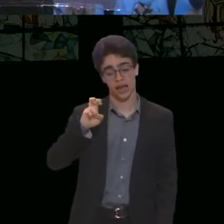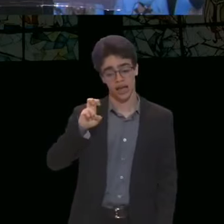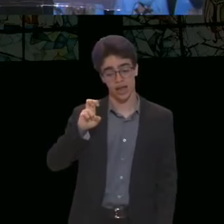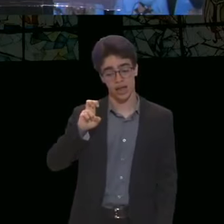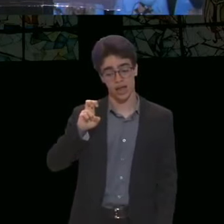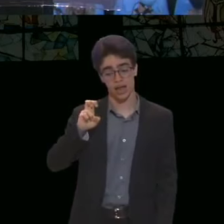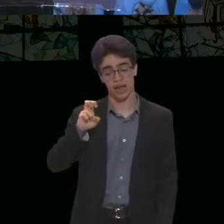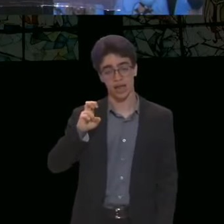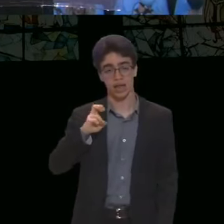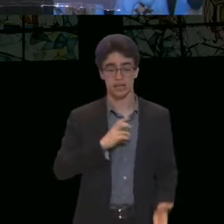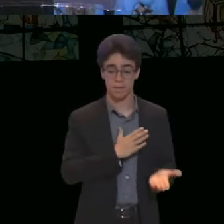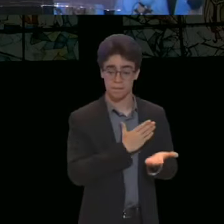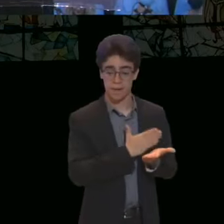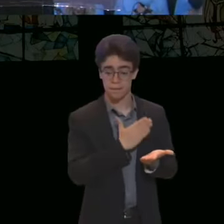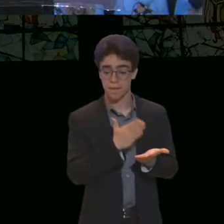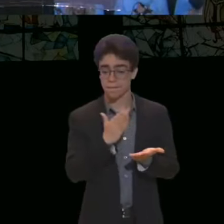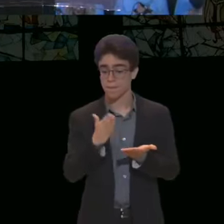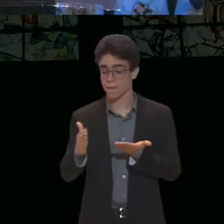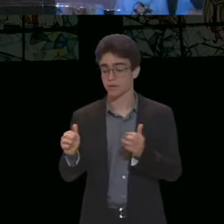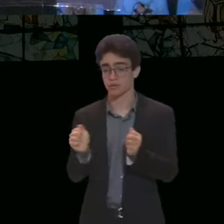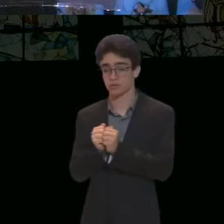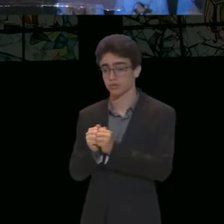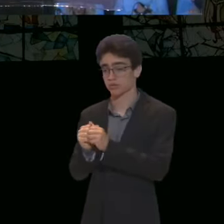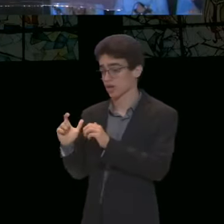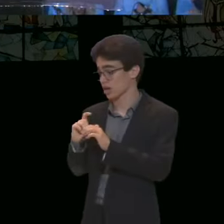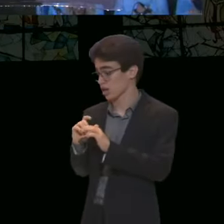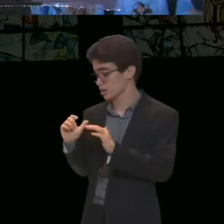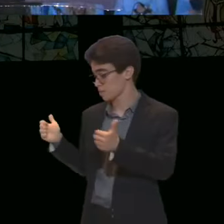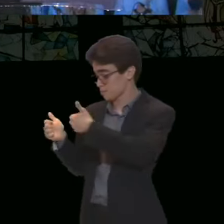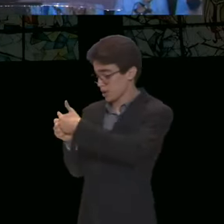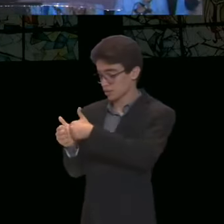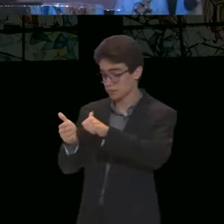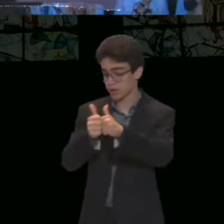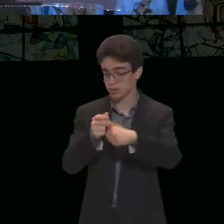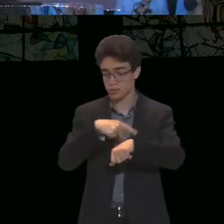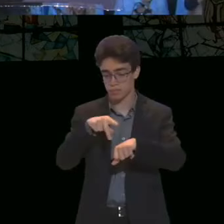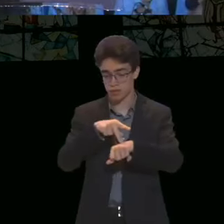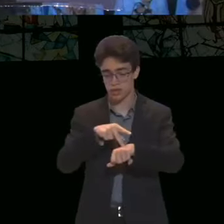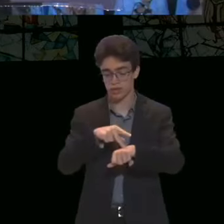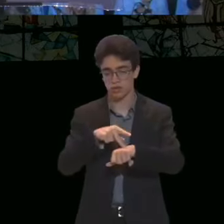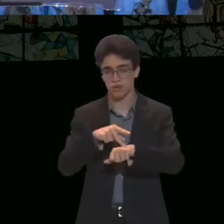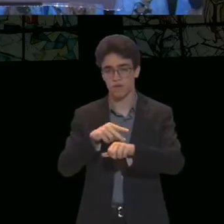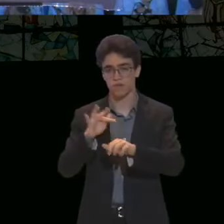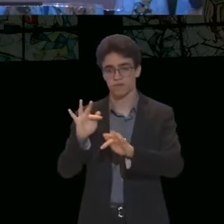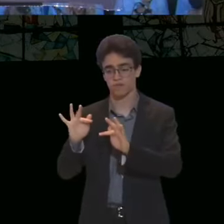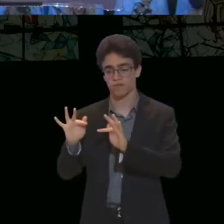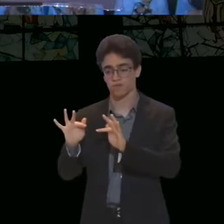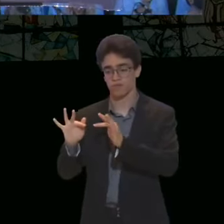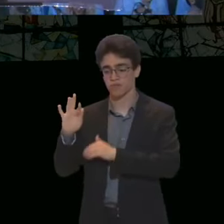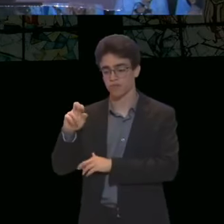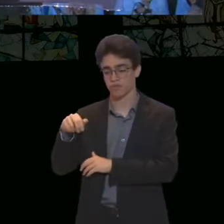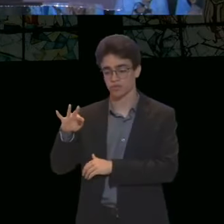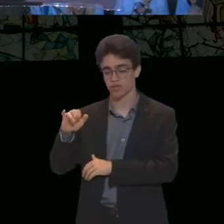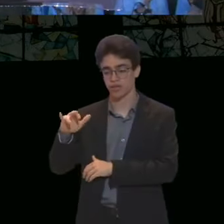15 partes de fronteiras na Ucrânia, entradas de fronteira ali na Ucrânia. Mostra o videozinho aí para o pessoal